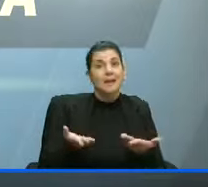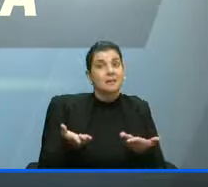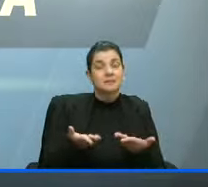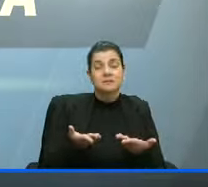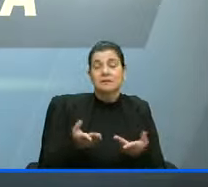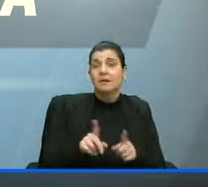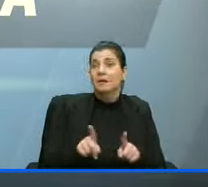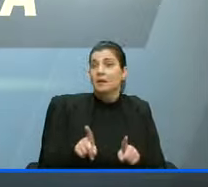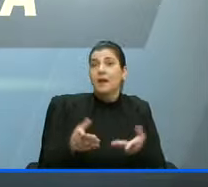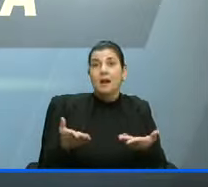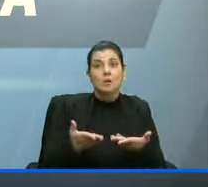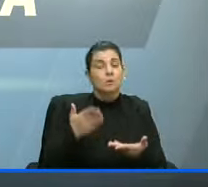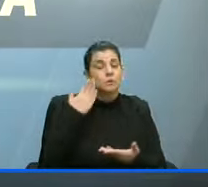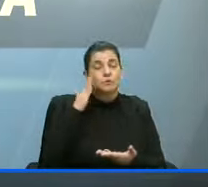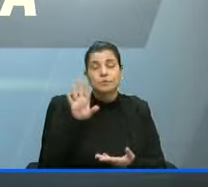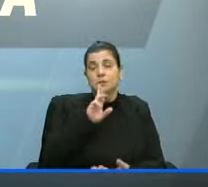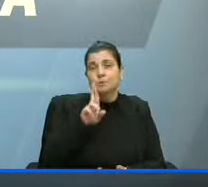agora.